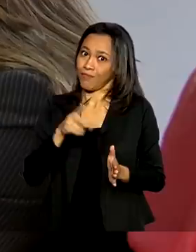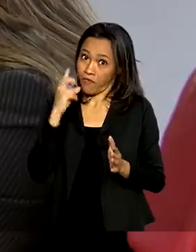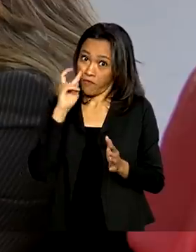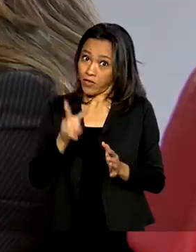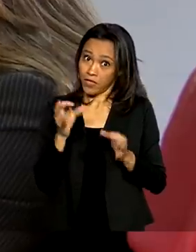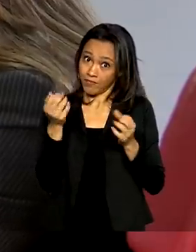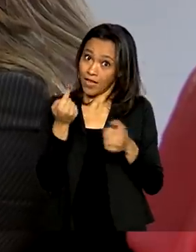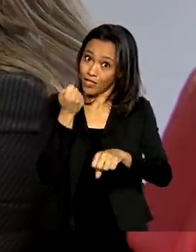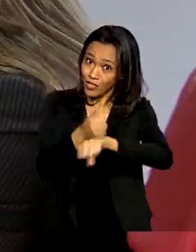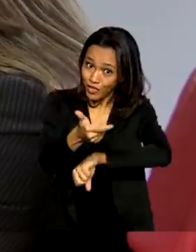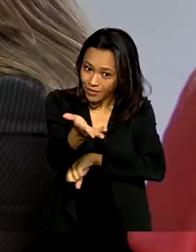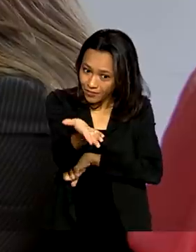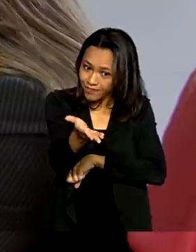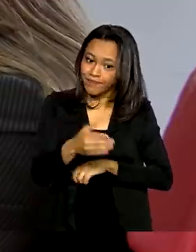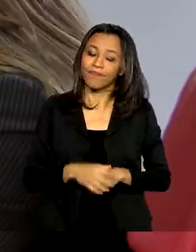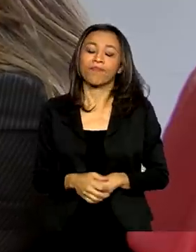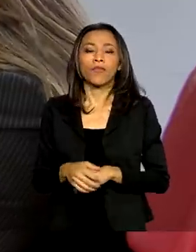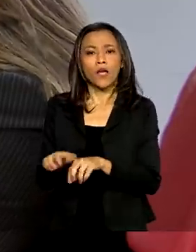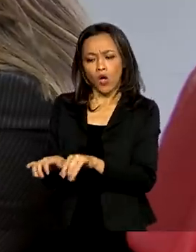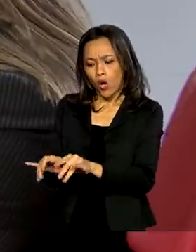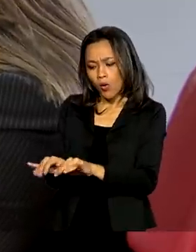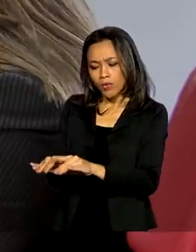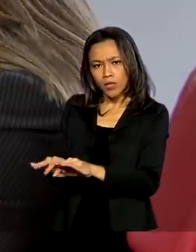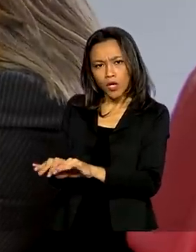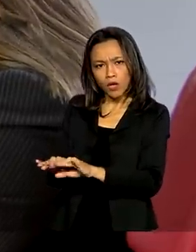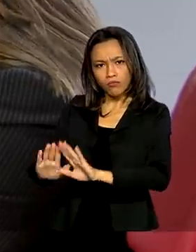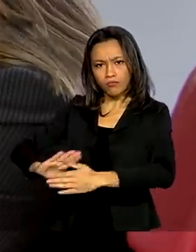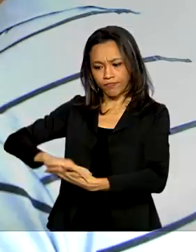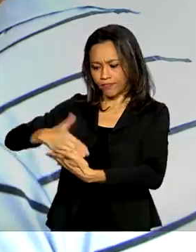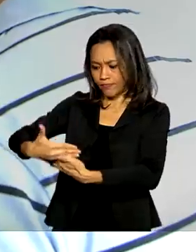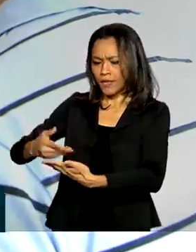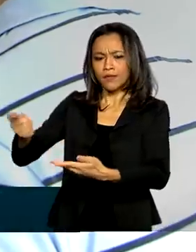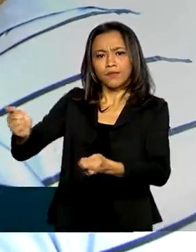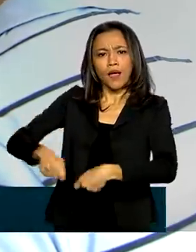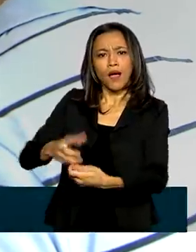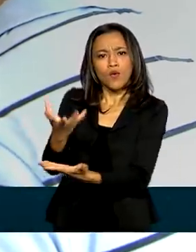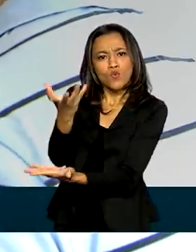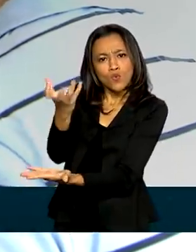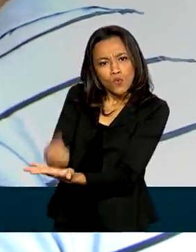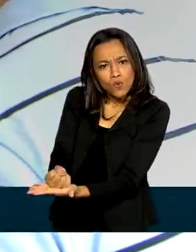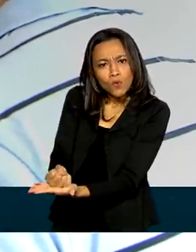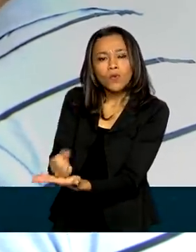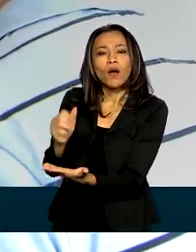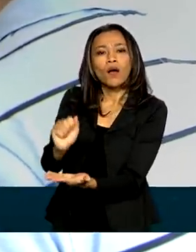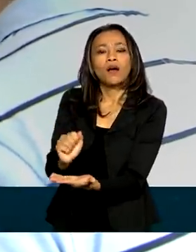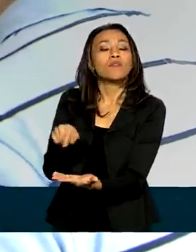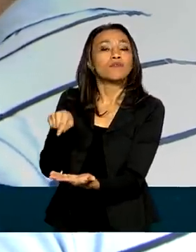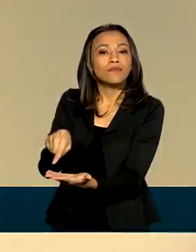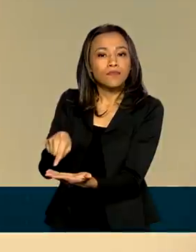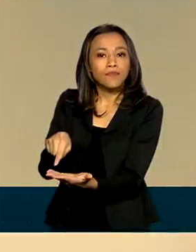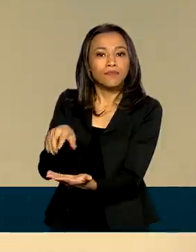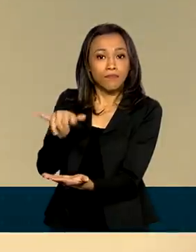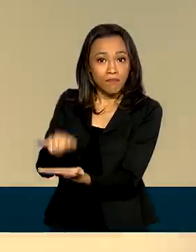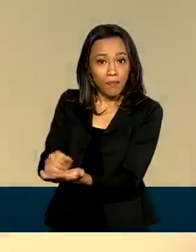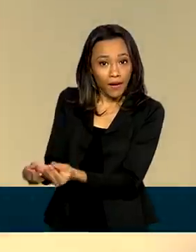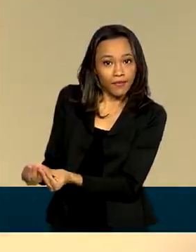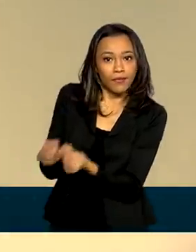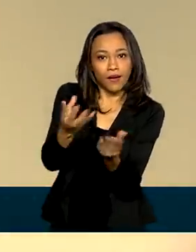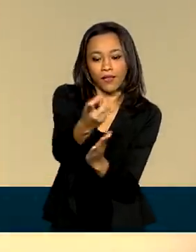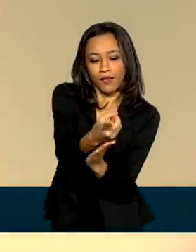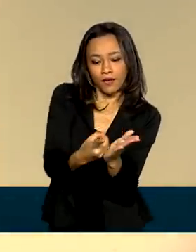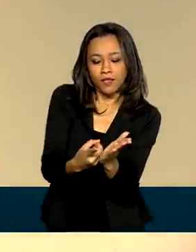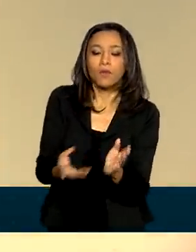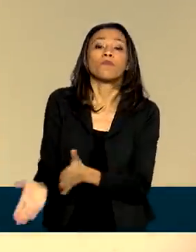Do computador, o contribuinte pode baixar o programa de entrega da declaração. Também nos